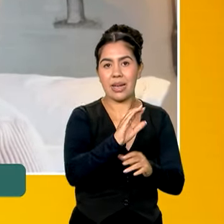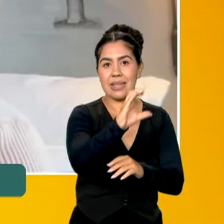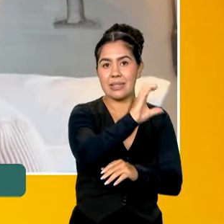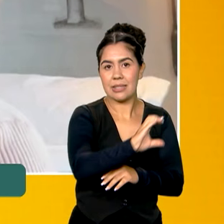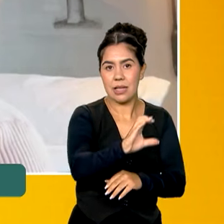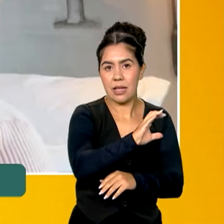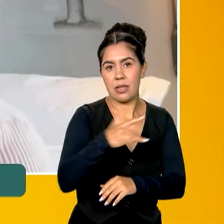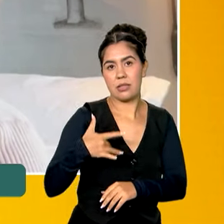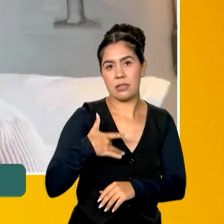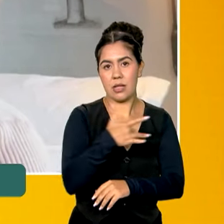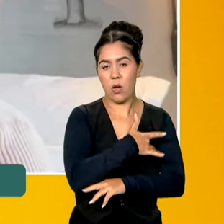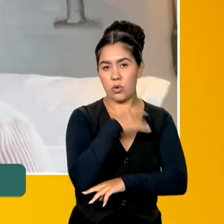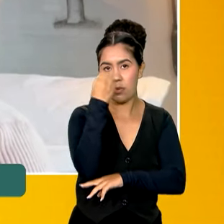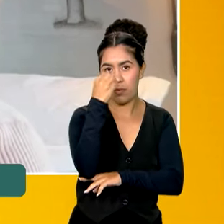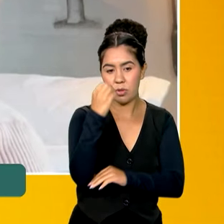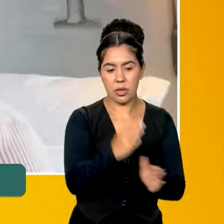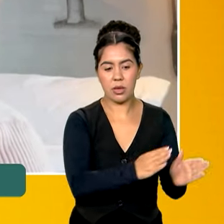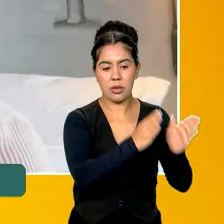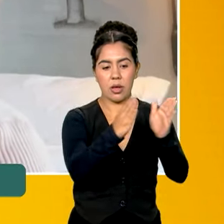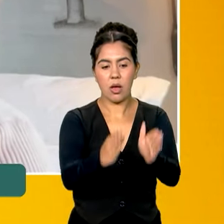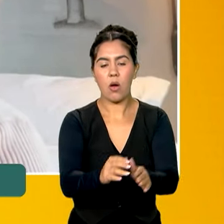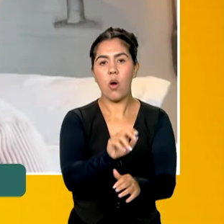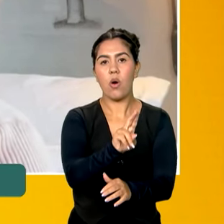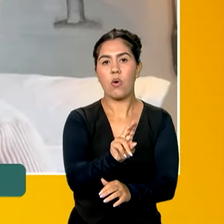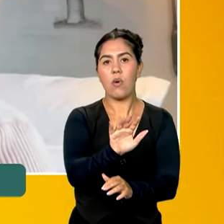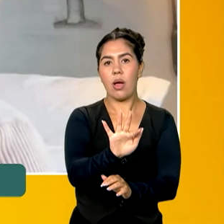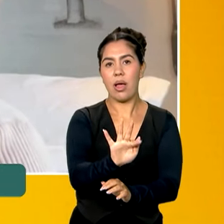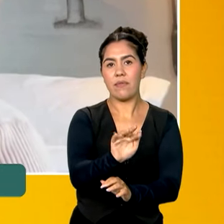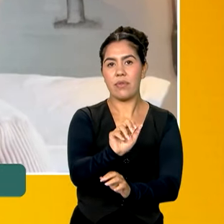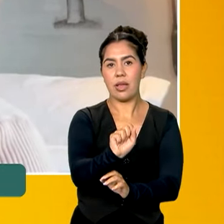Saúde, Porto Alegre, a UFSM,